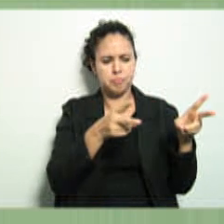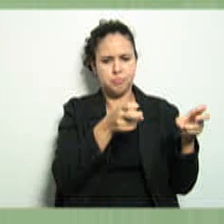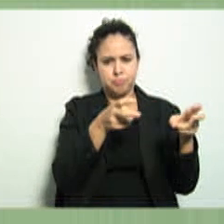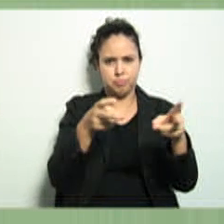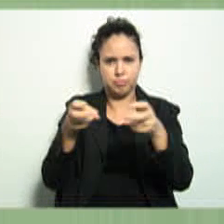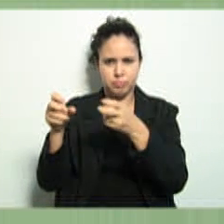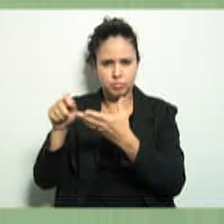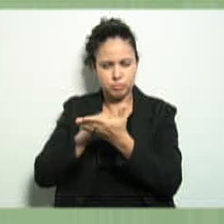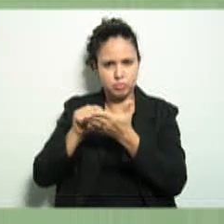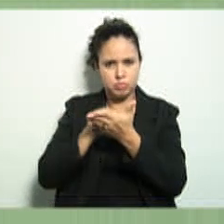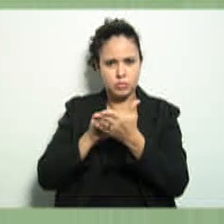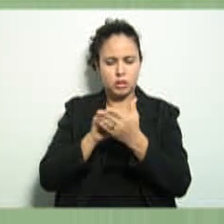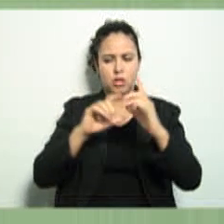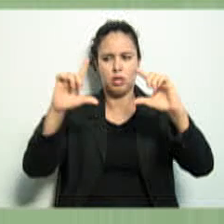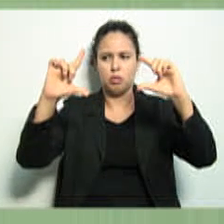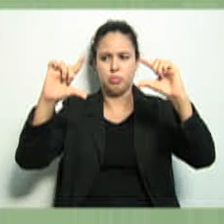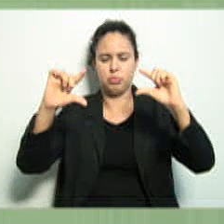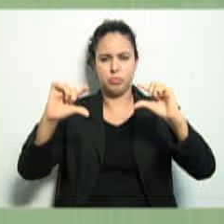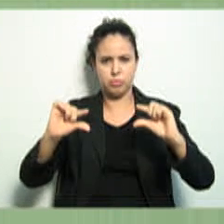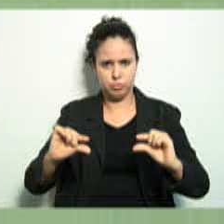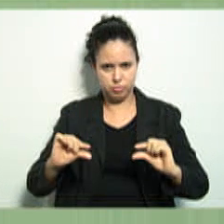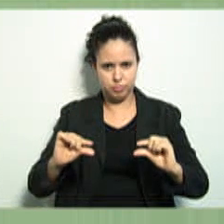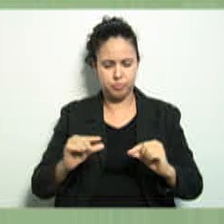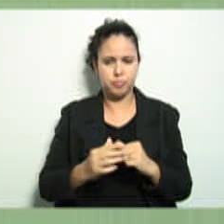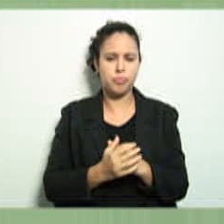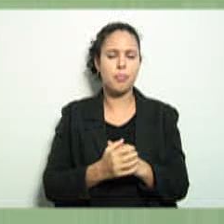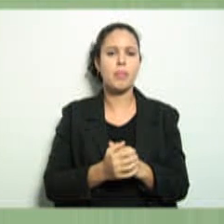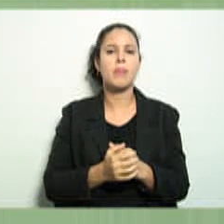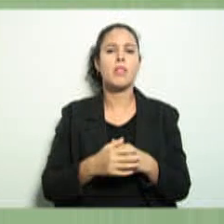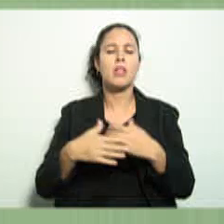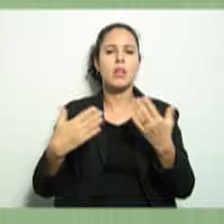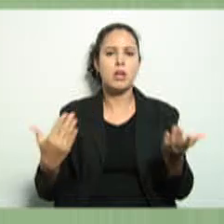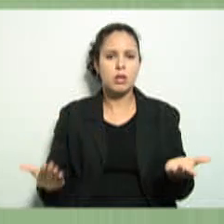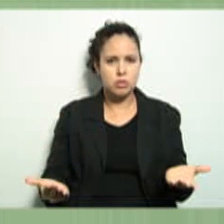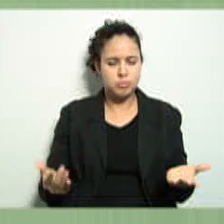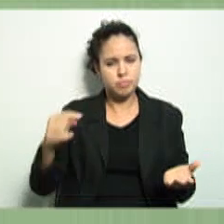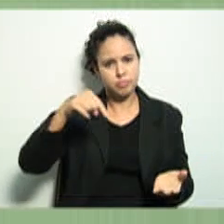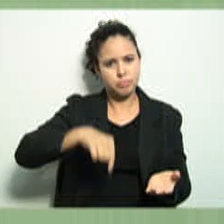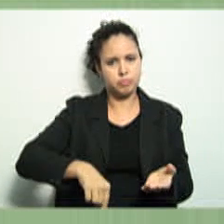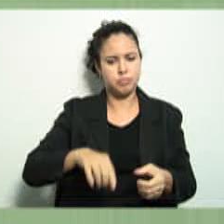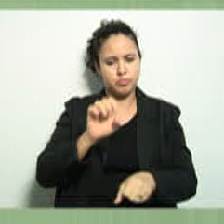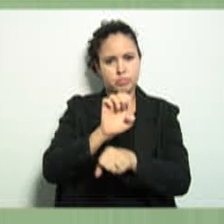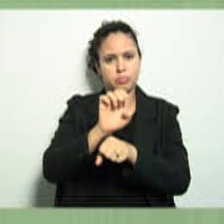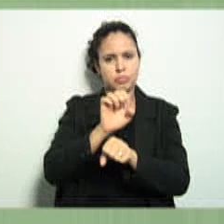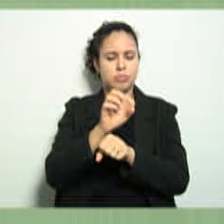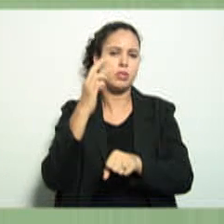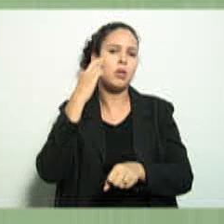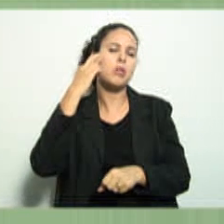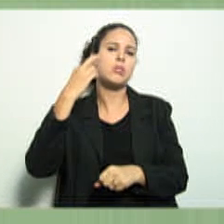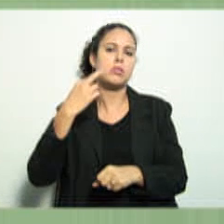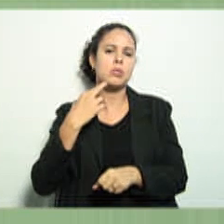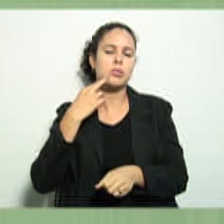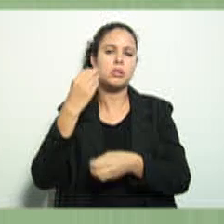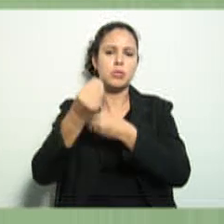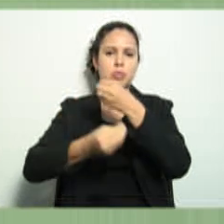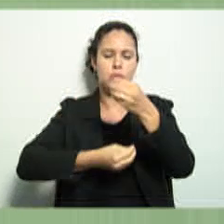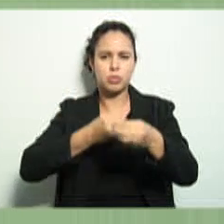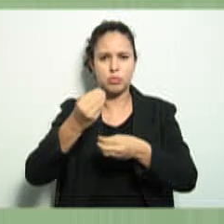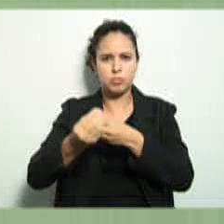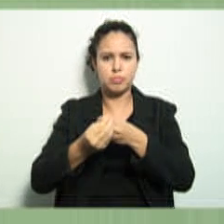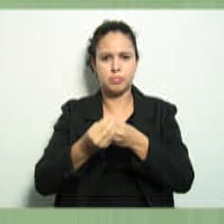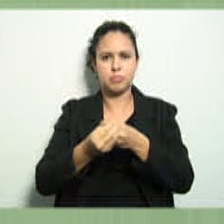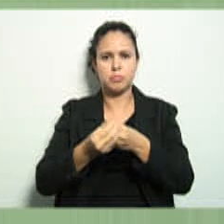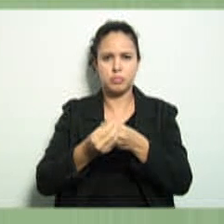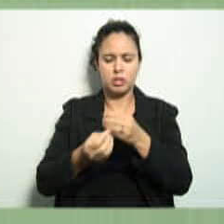este ciclo teve impactos profundos para os rumos econômicos do Estado, como a própria criação do